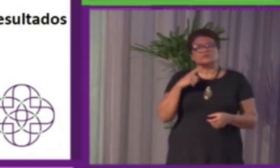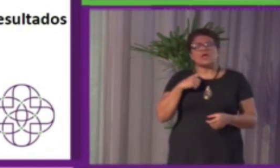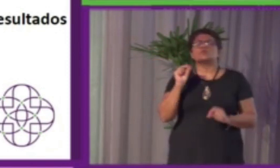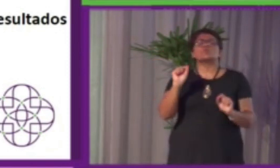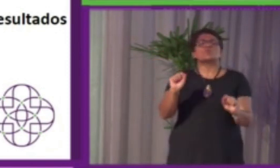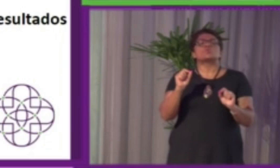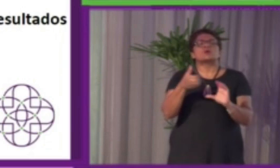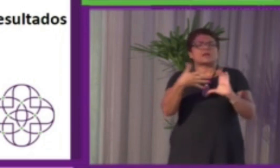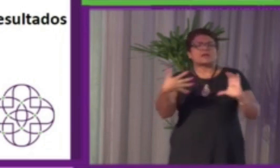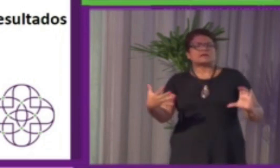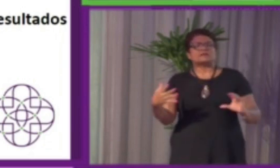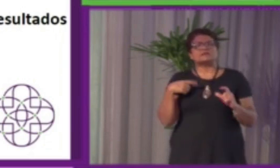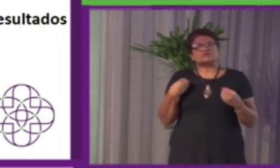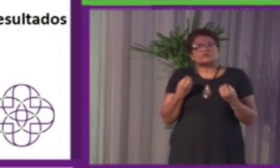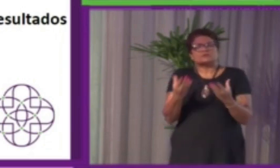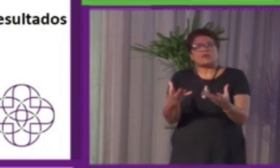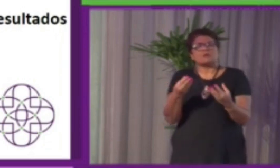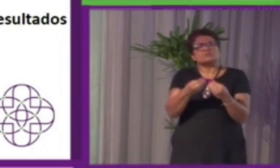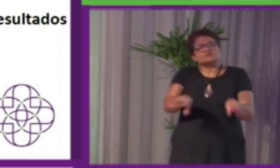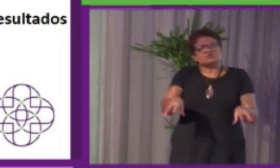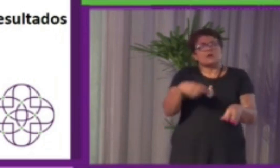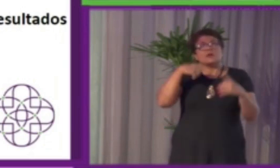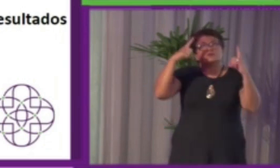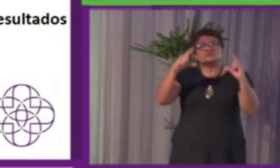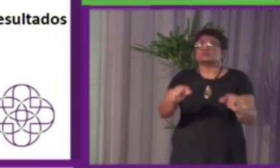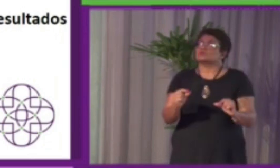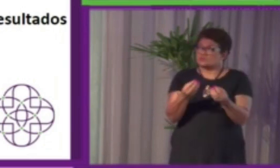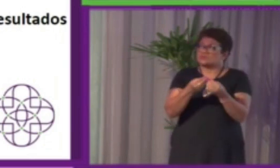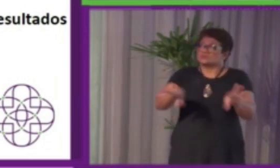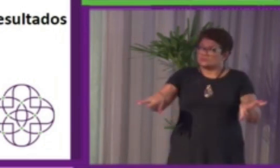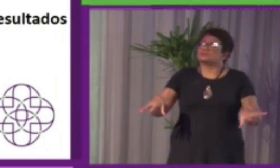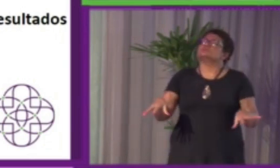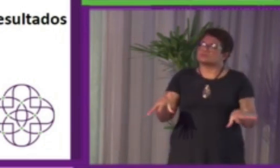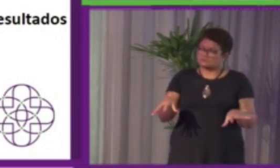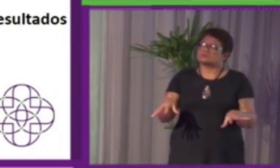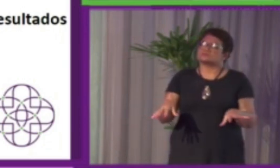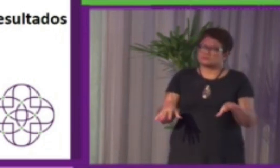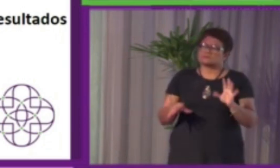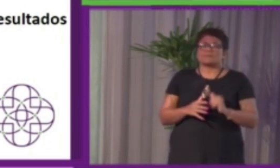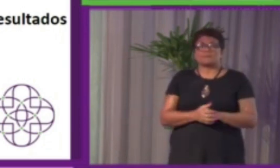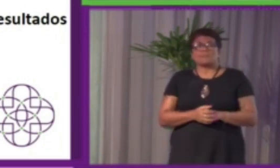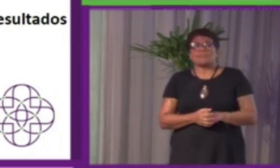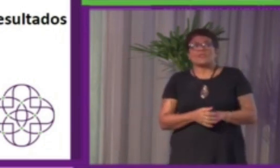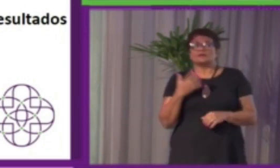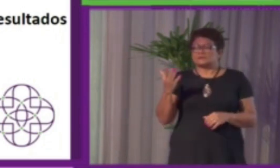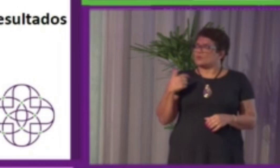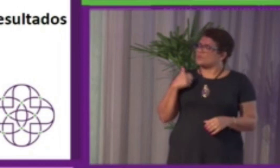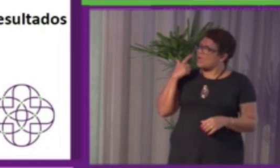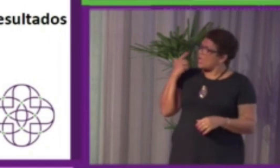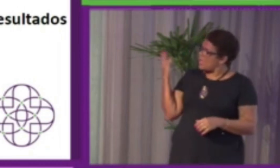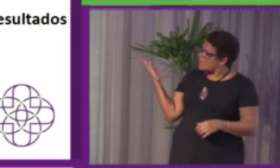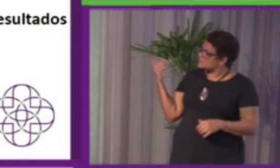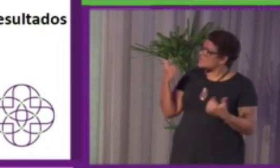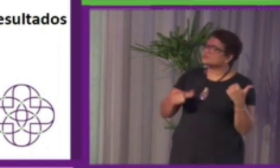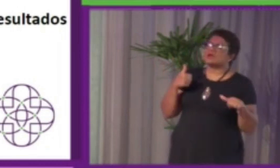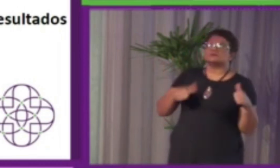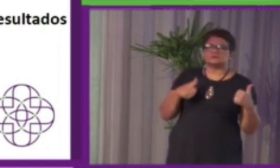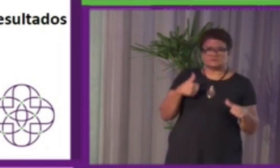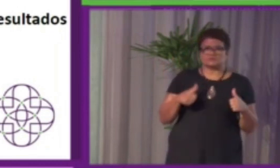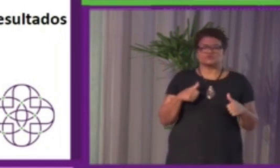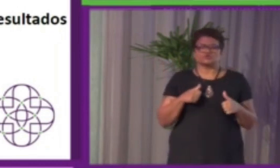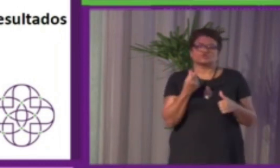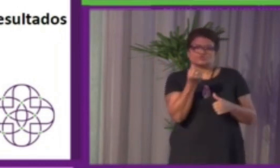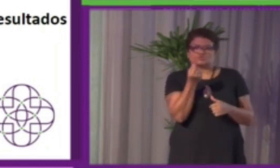quais dessas intervenções diminuiriam essa iniquidade. Tá? Então, esse é o resultado de uma análise de custo-efetividade